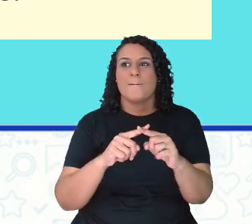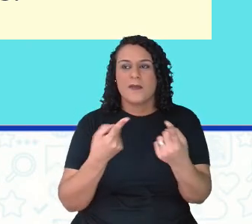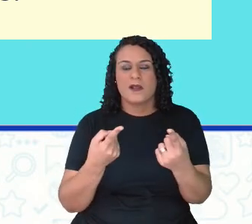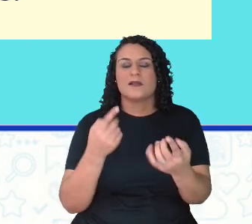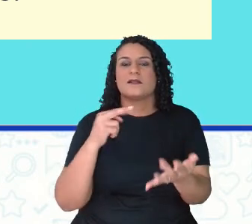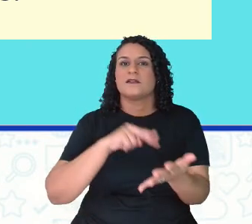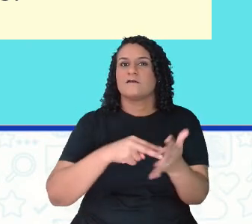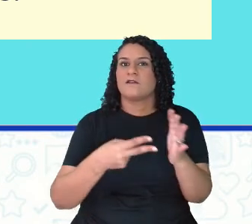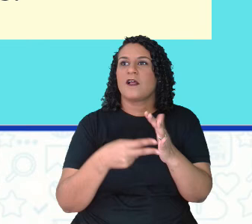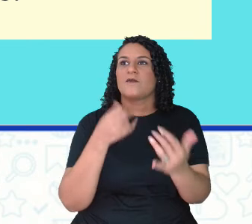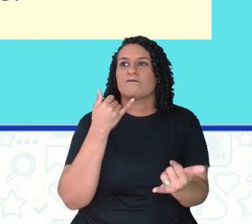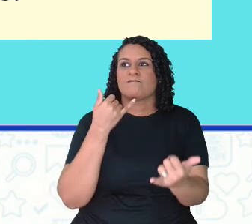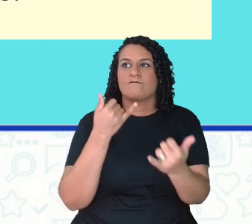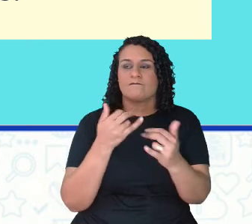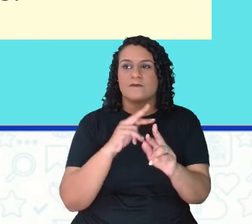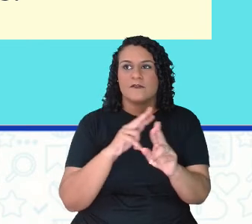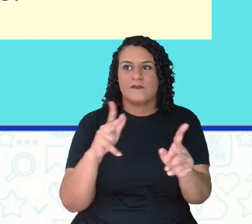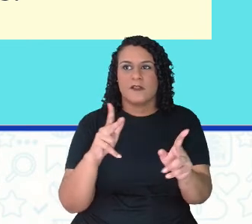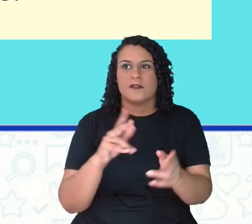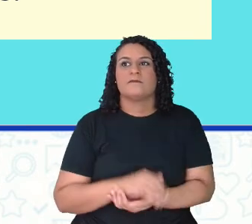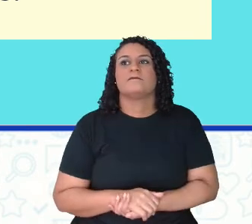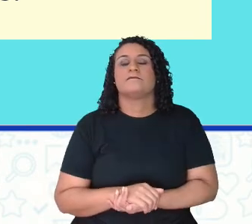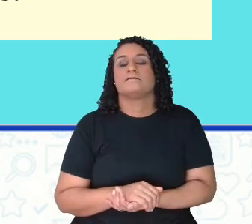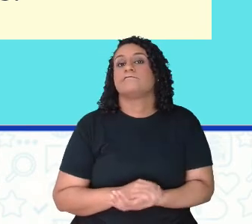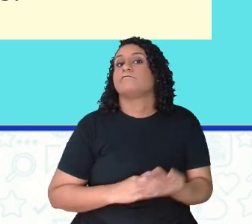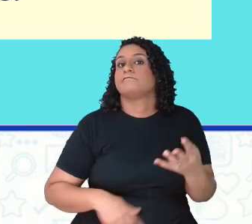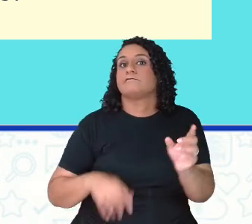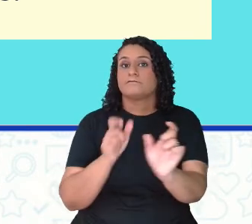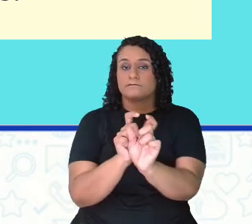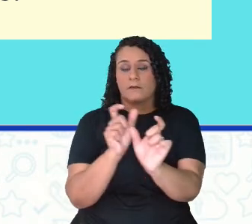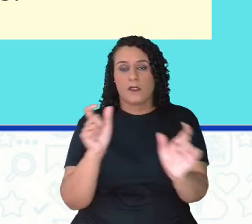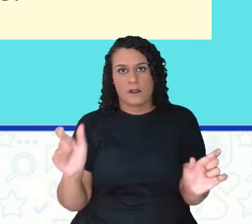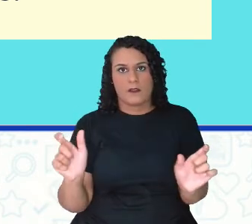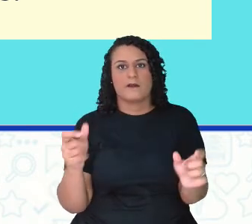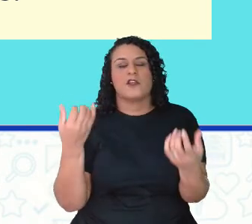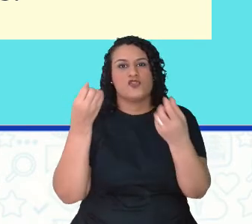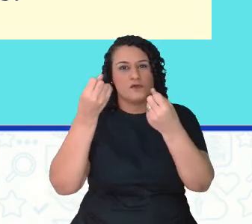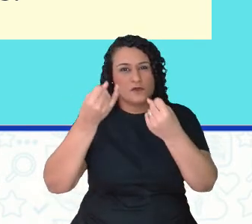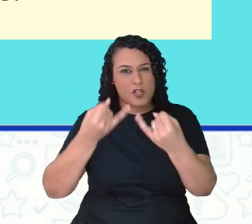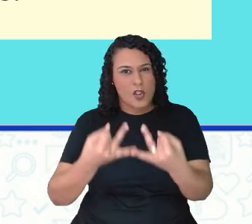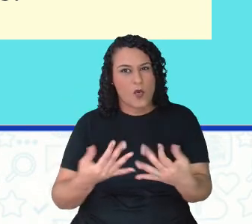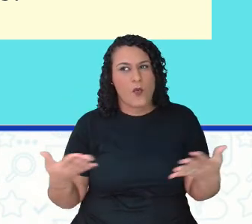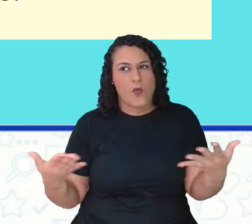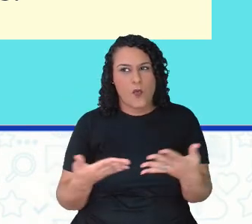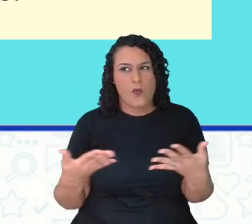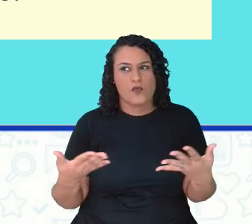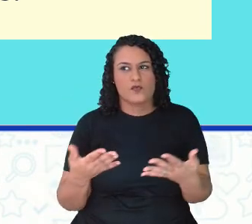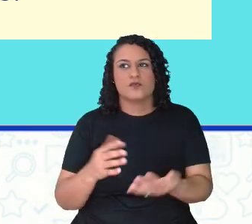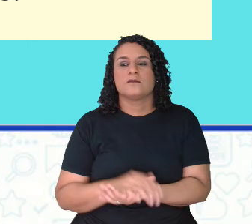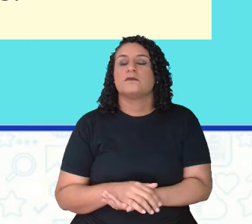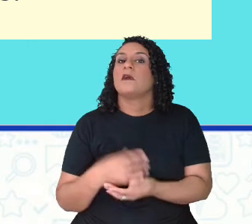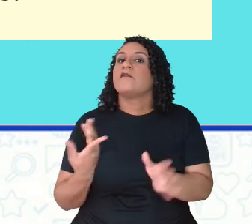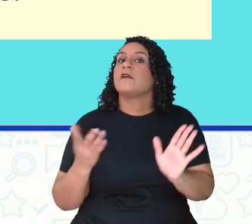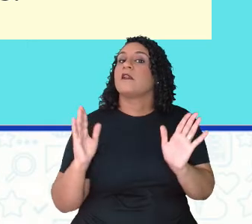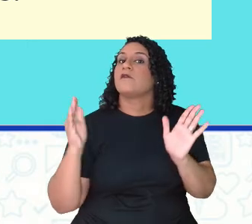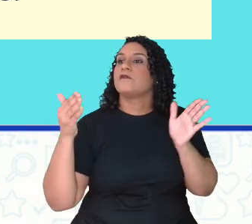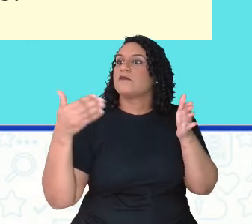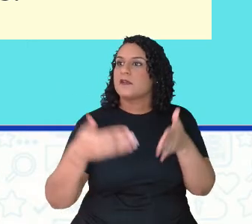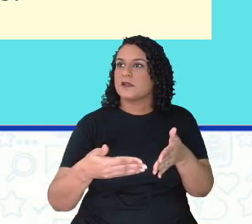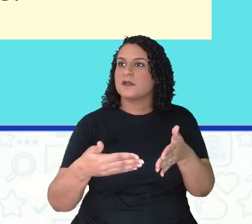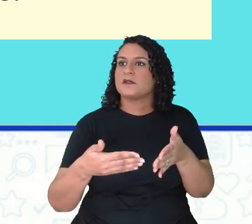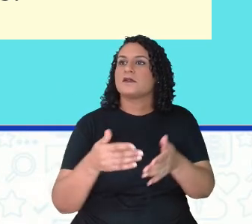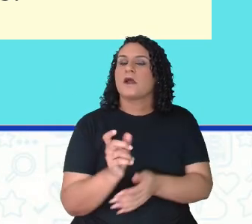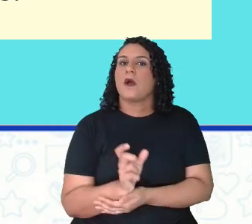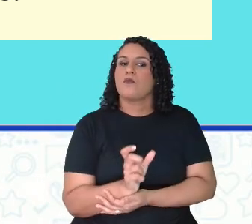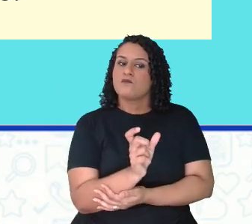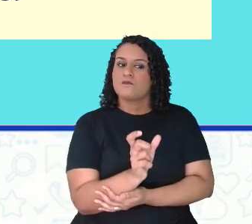significados diferentes. Já a sinonímia, que falamos bastante sobre ela hoje, porque ela faz